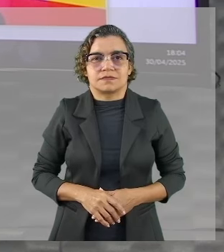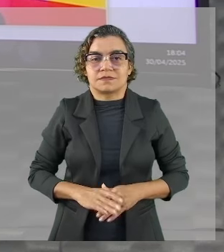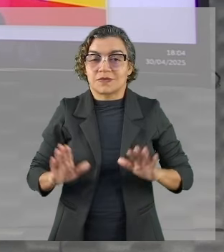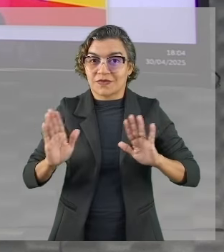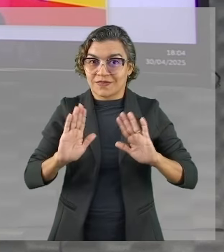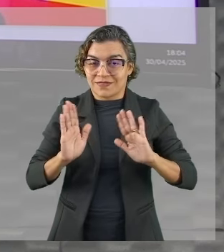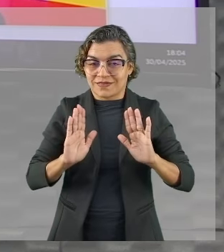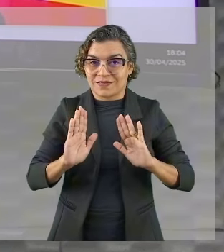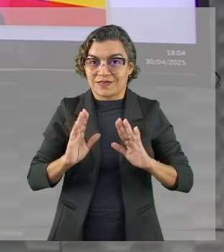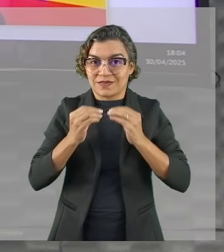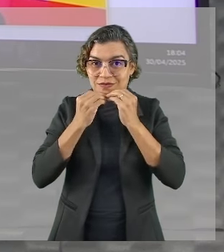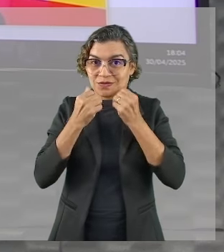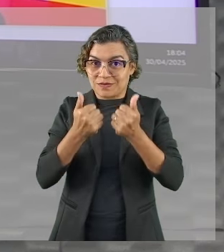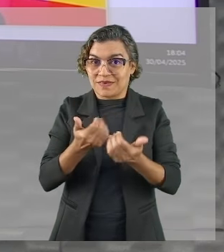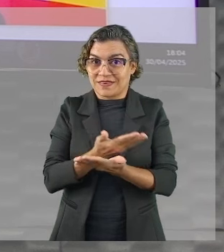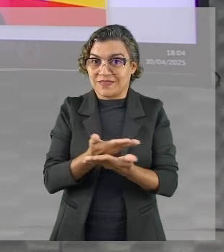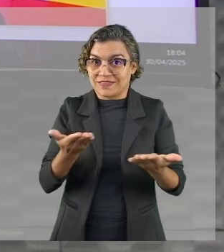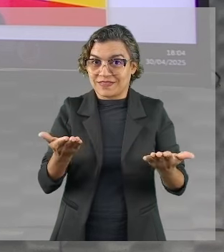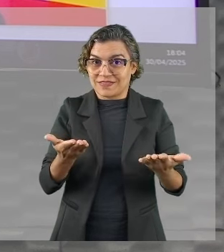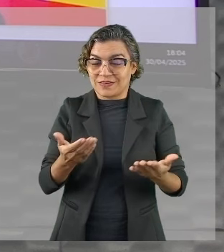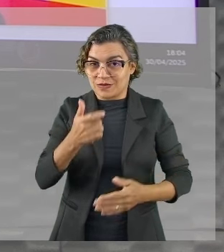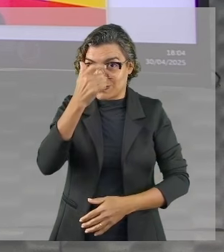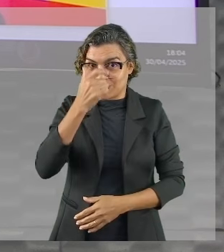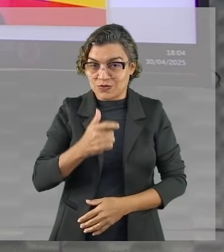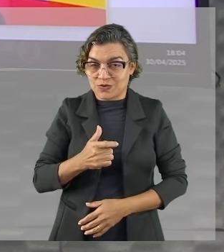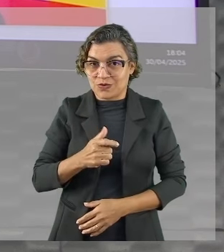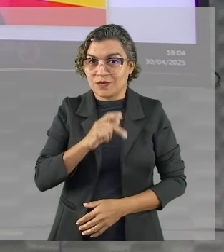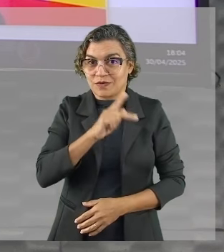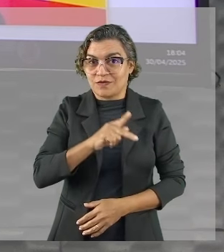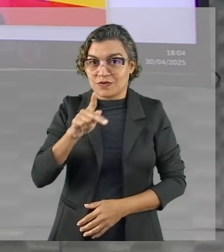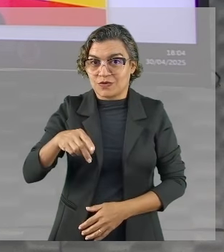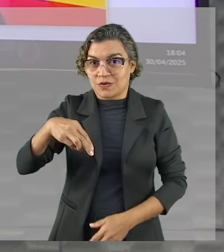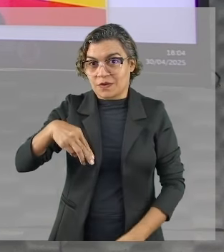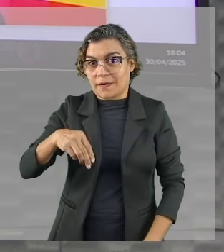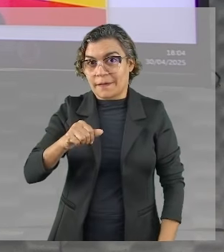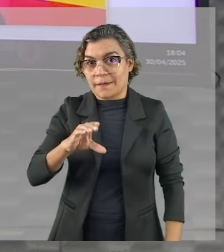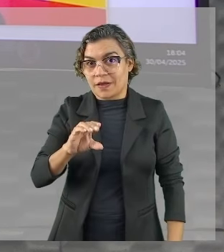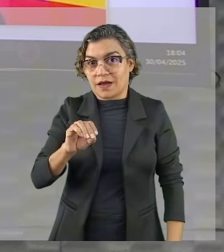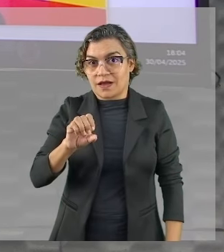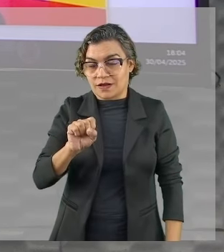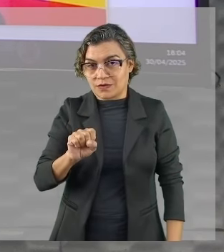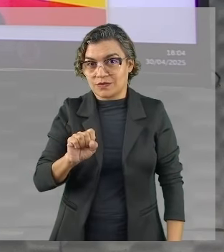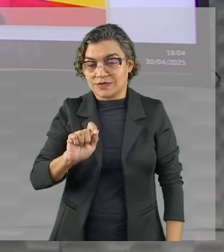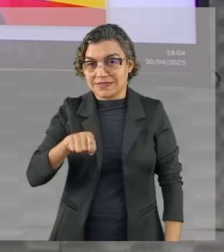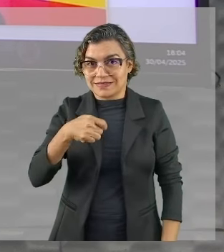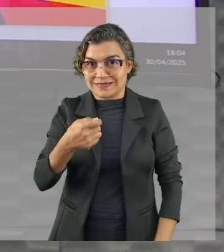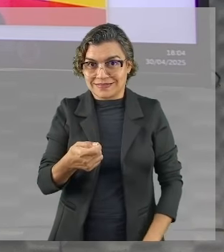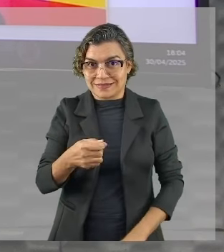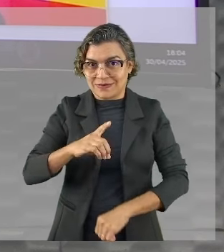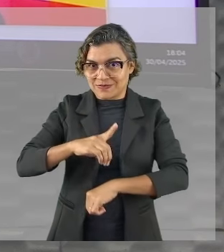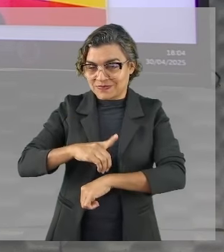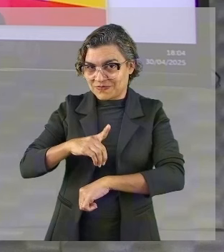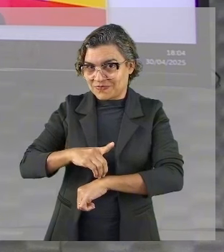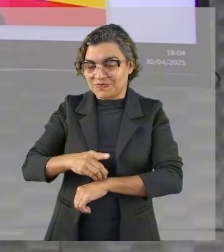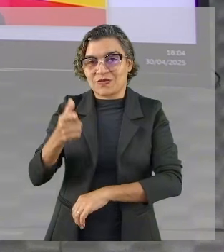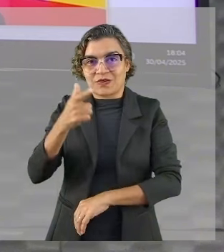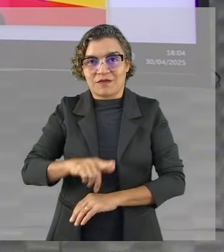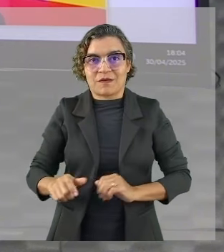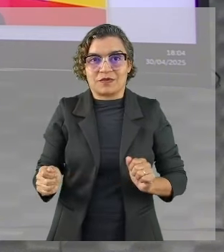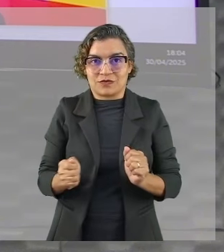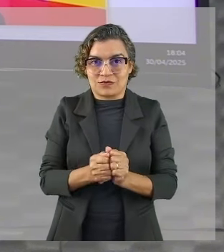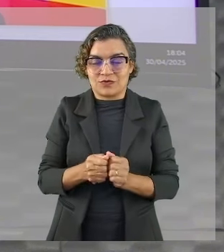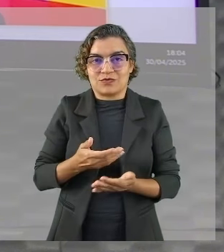Fala pessoal, tudo bem com vocês? Professor Marcos Daniel, de Filosofia, mais uma vez aqui com vocês,